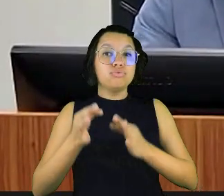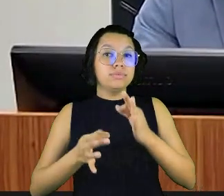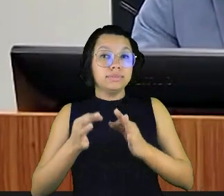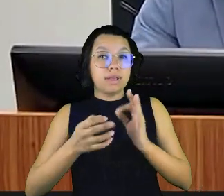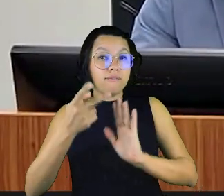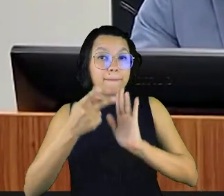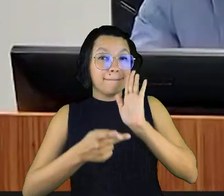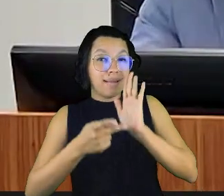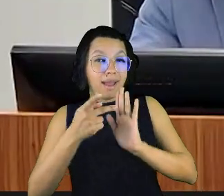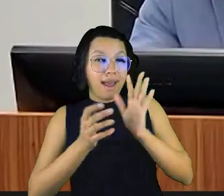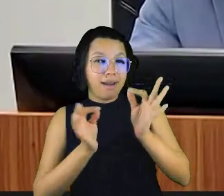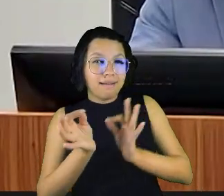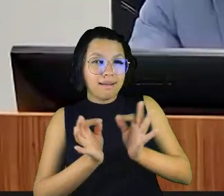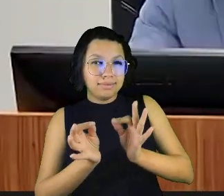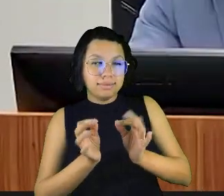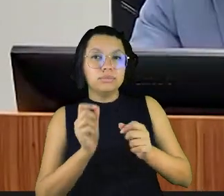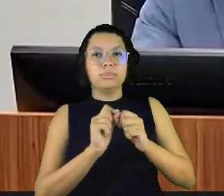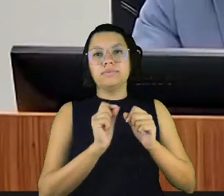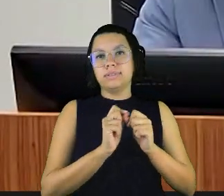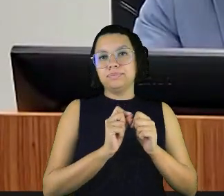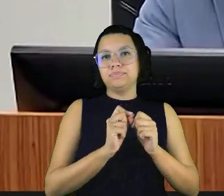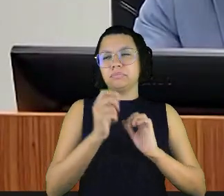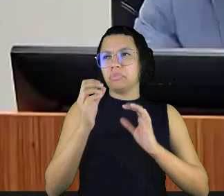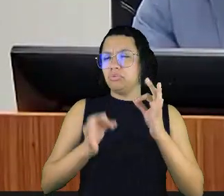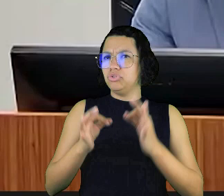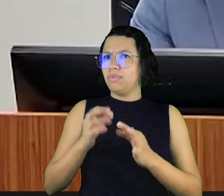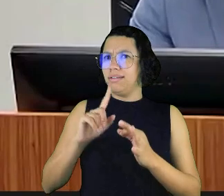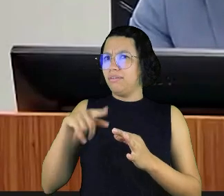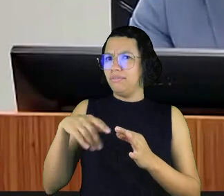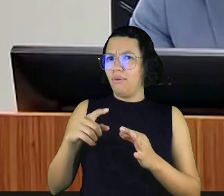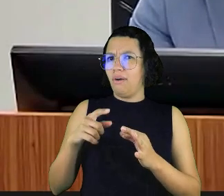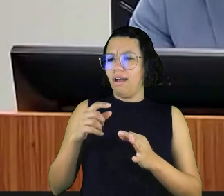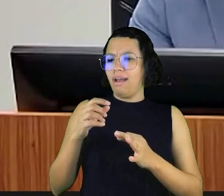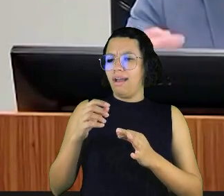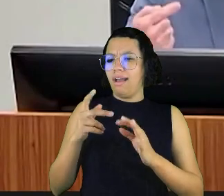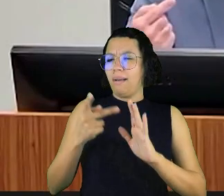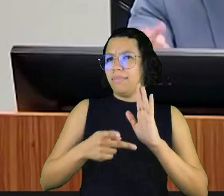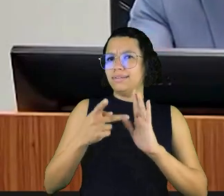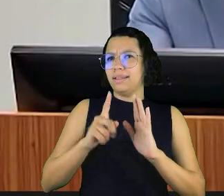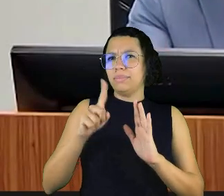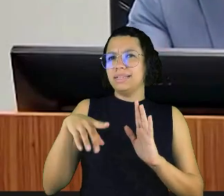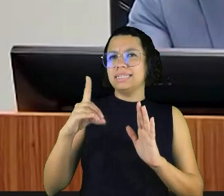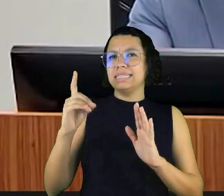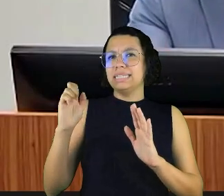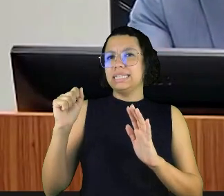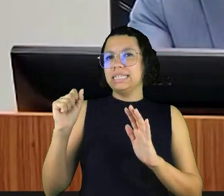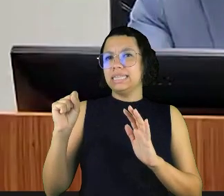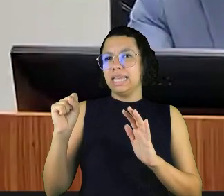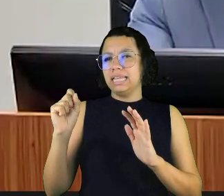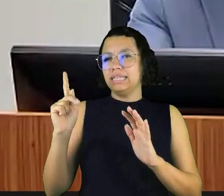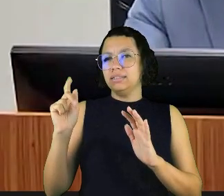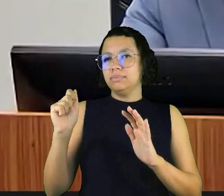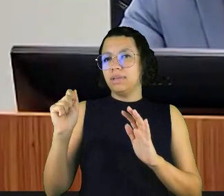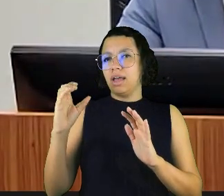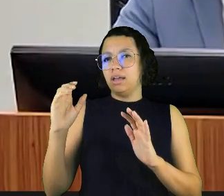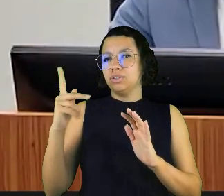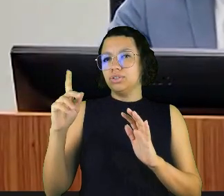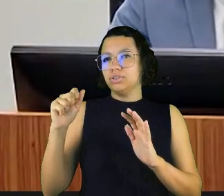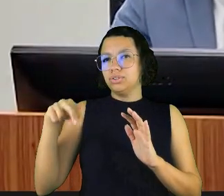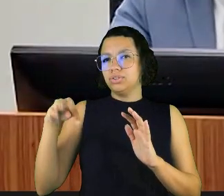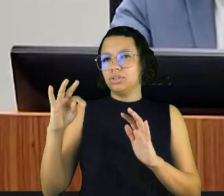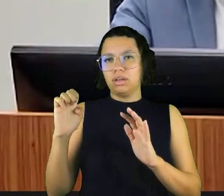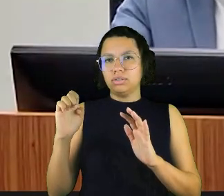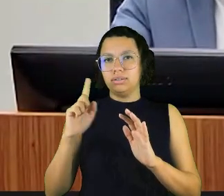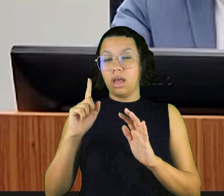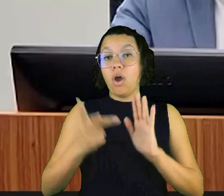foi projetado para ser despachante. Eu acredito que não. Né? Ele foi projetado para outra coisa. Tá? De